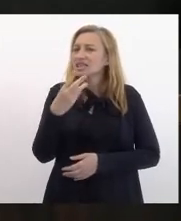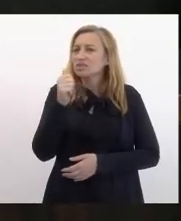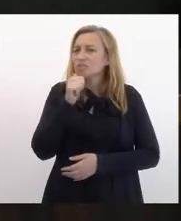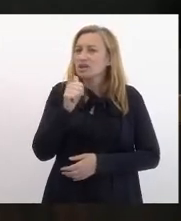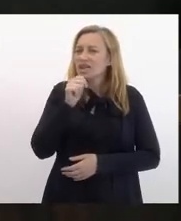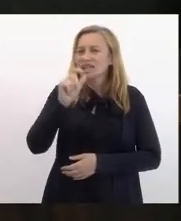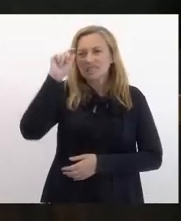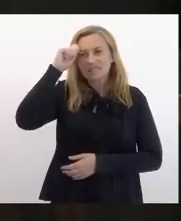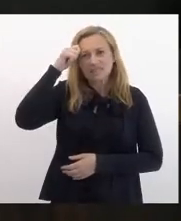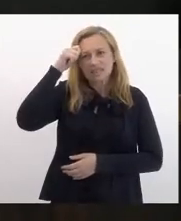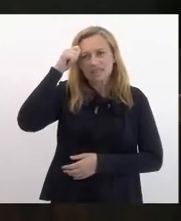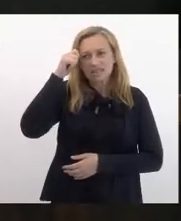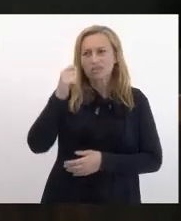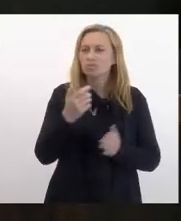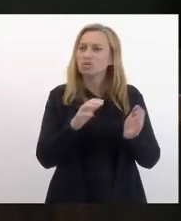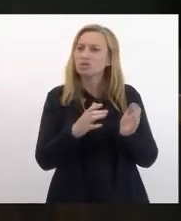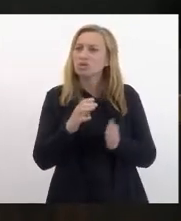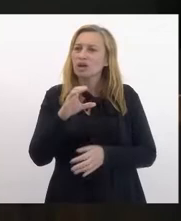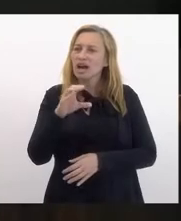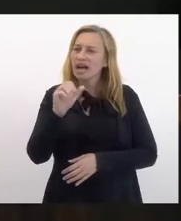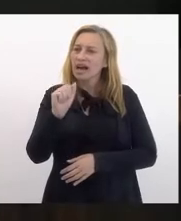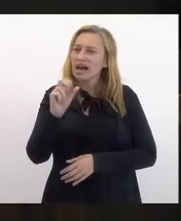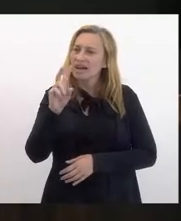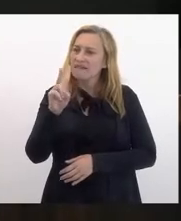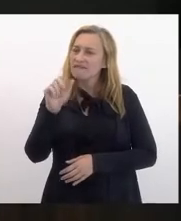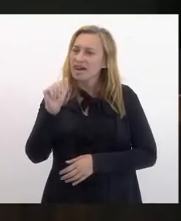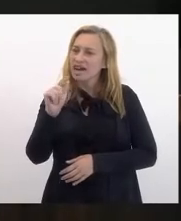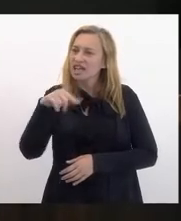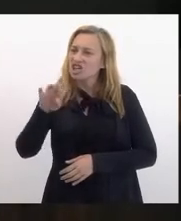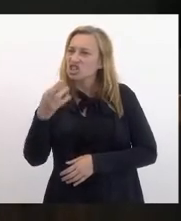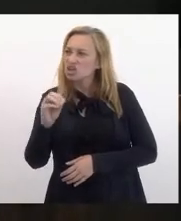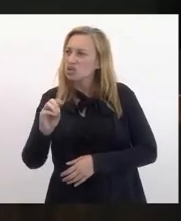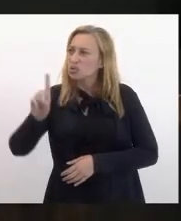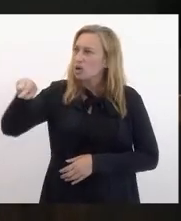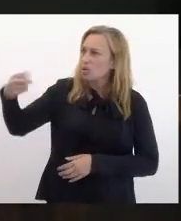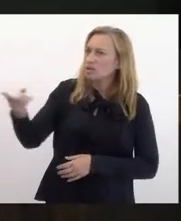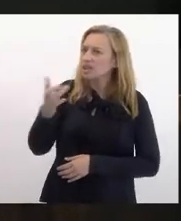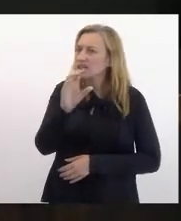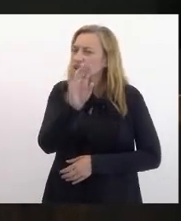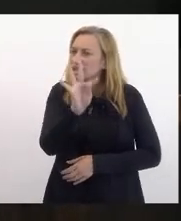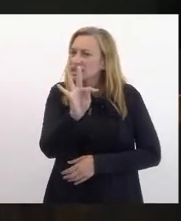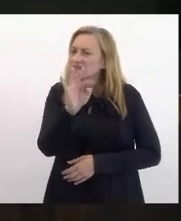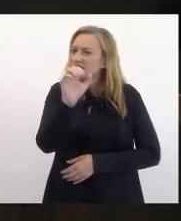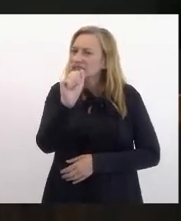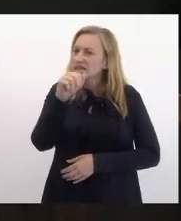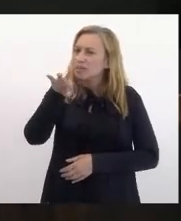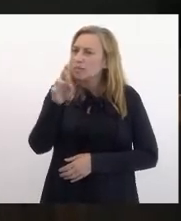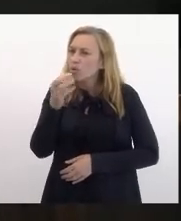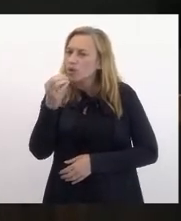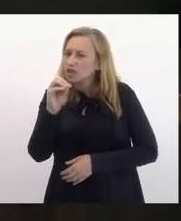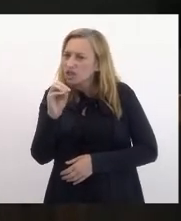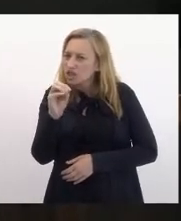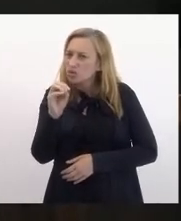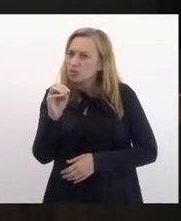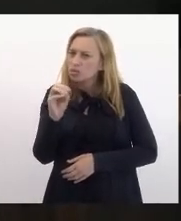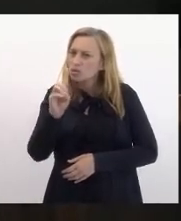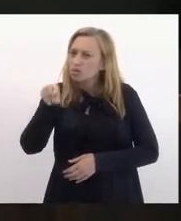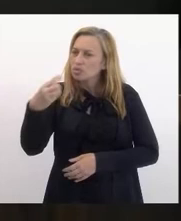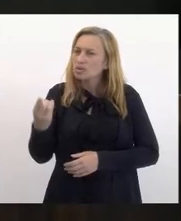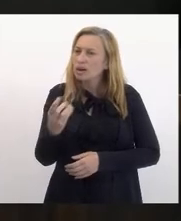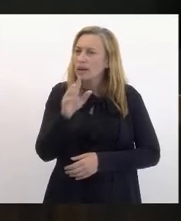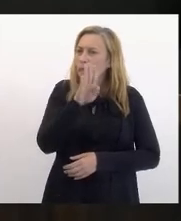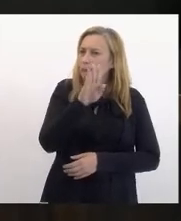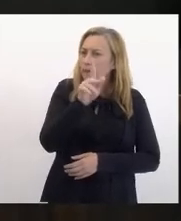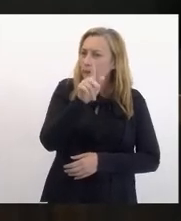negras, uma no cavaquinho, uma no tamborim e a outra... o cavaquinho, o tamborim e o